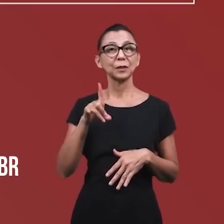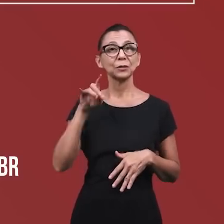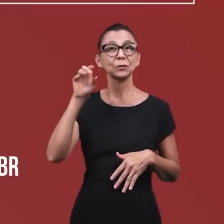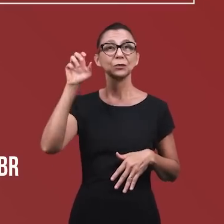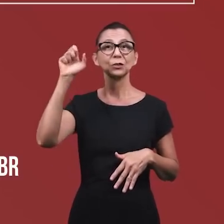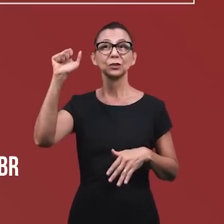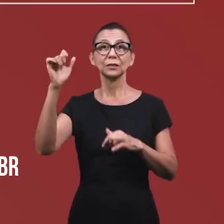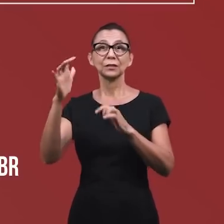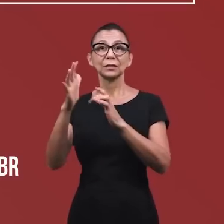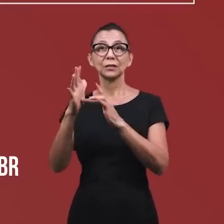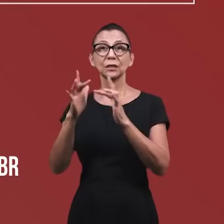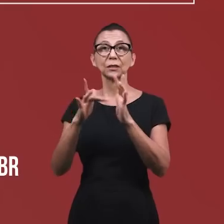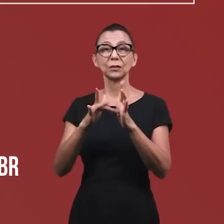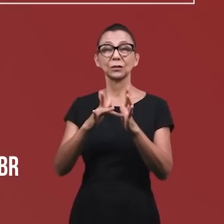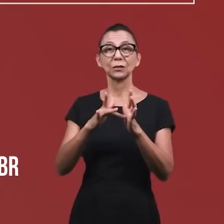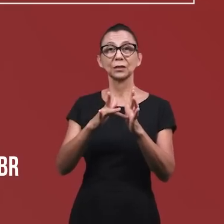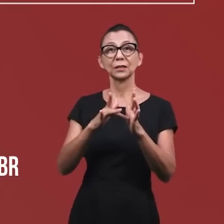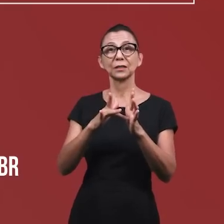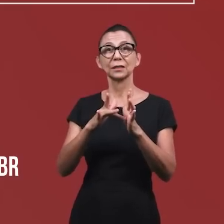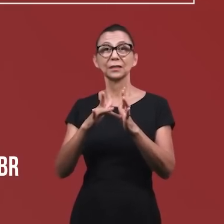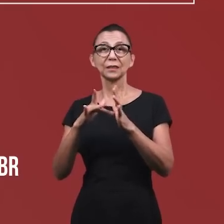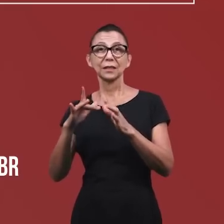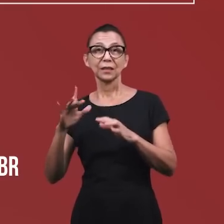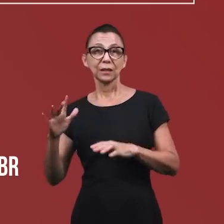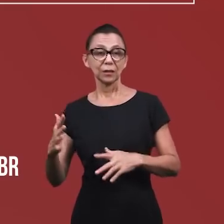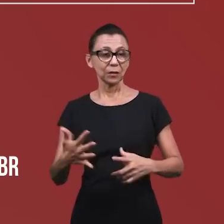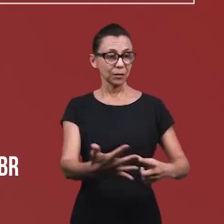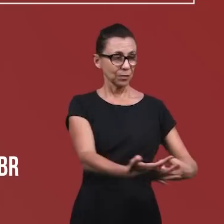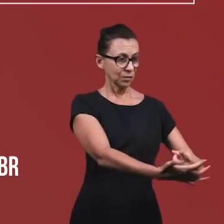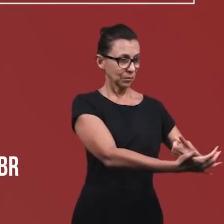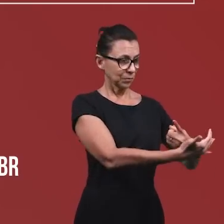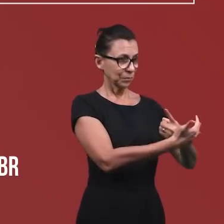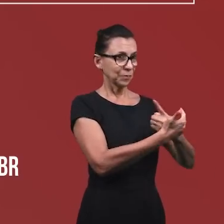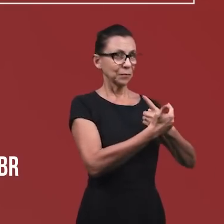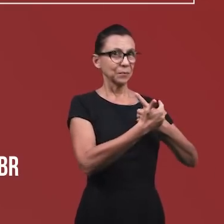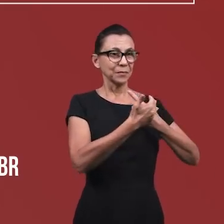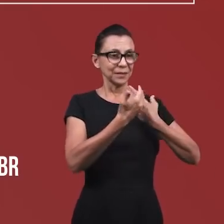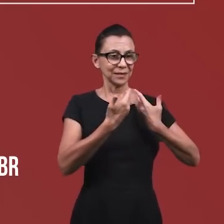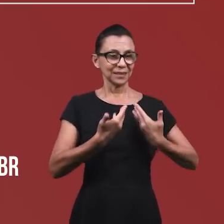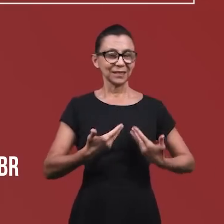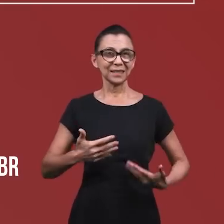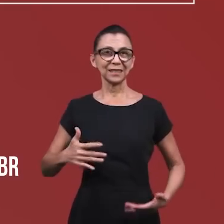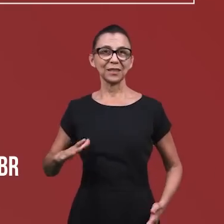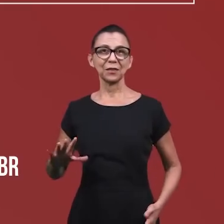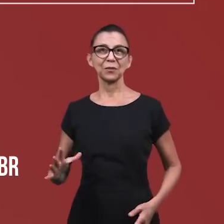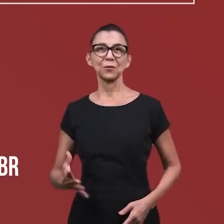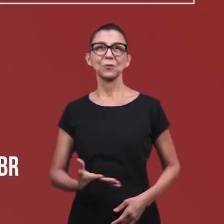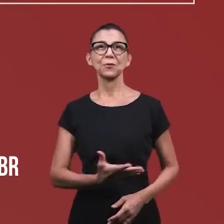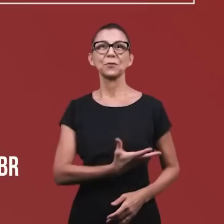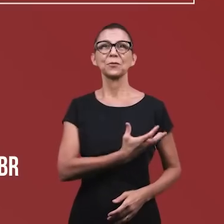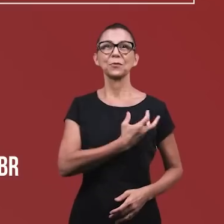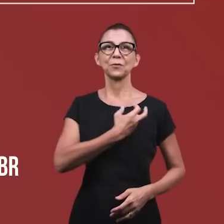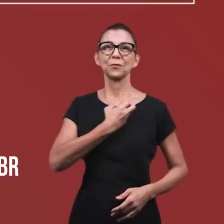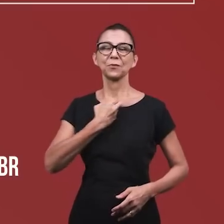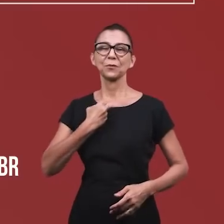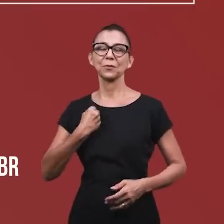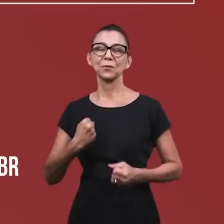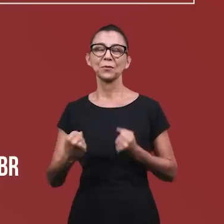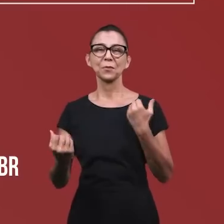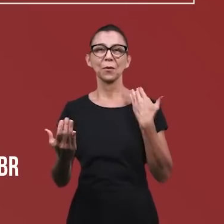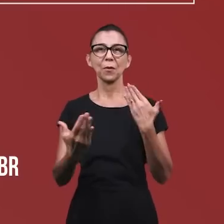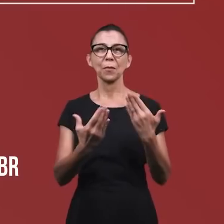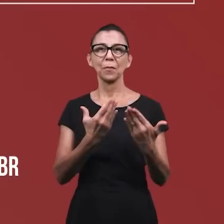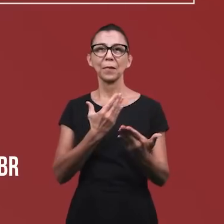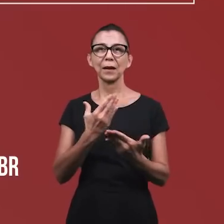Salvador me achou. Tal como a flor que no jardim